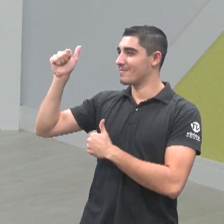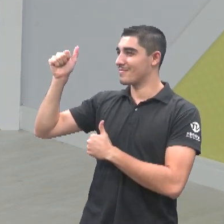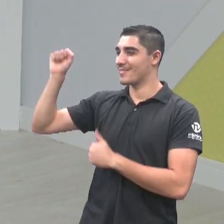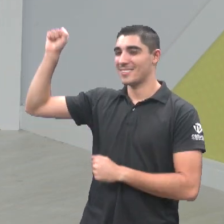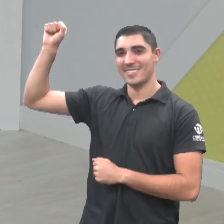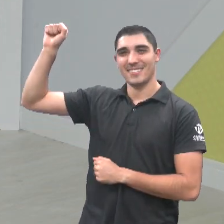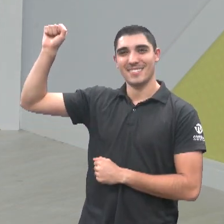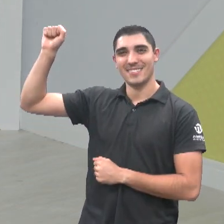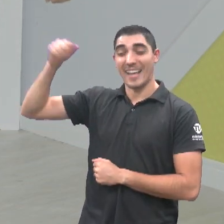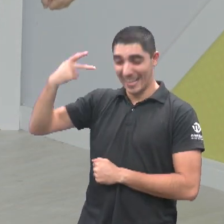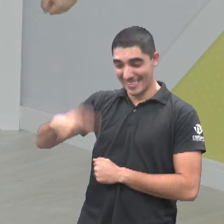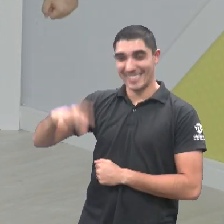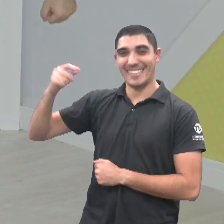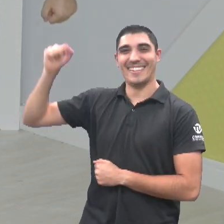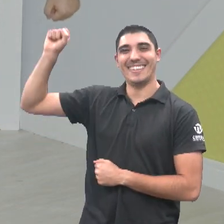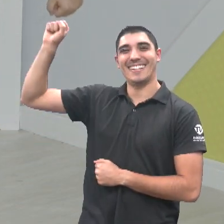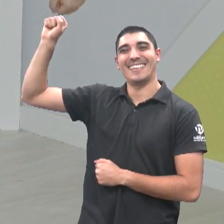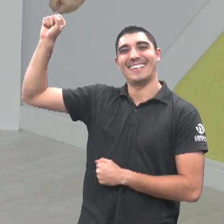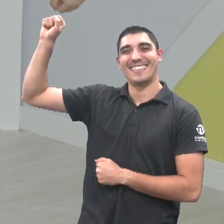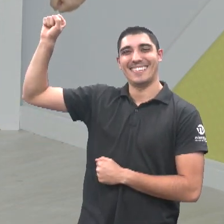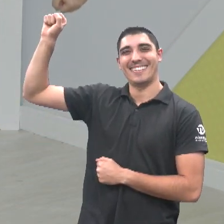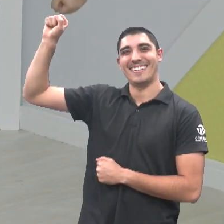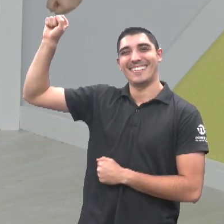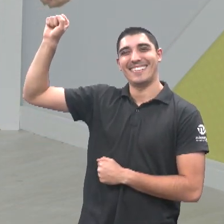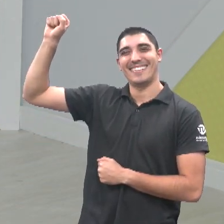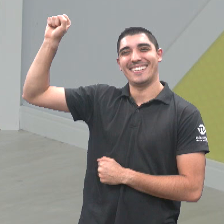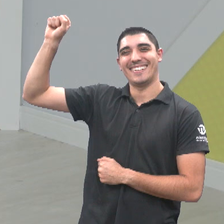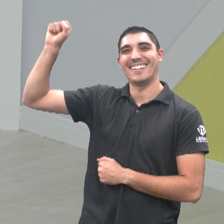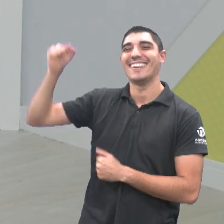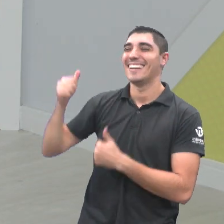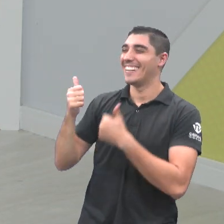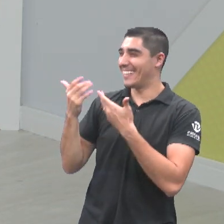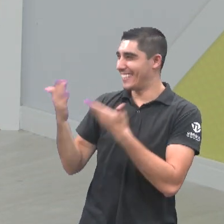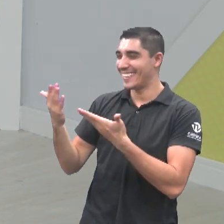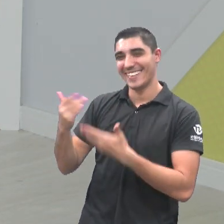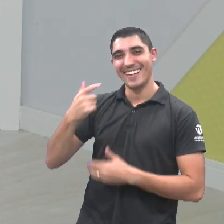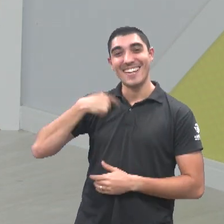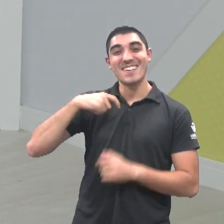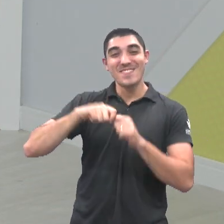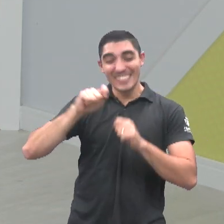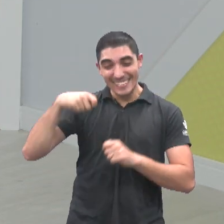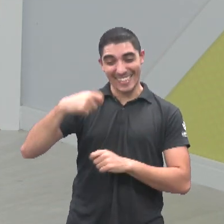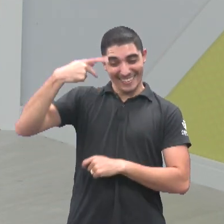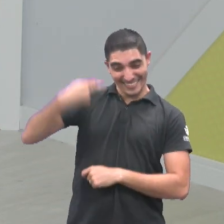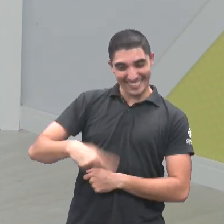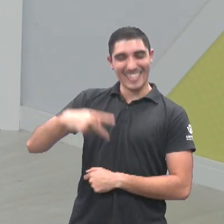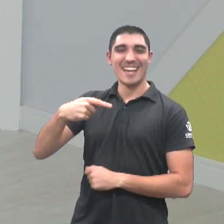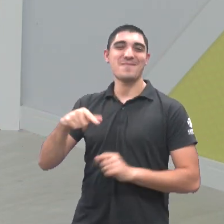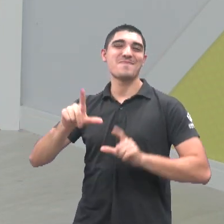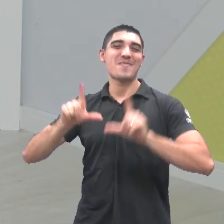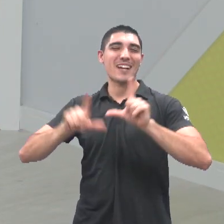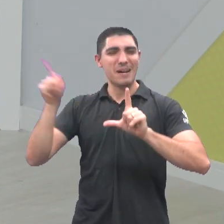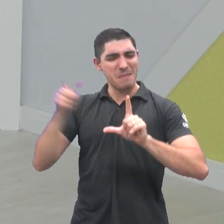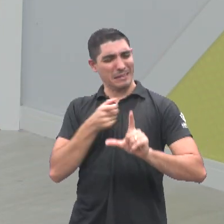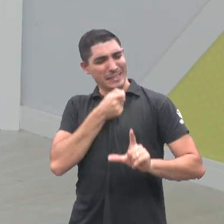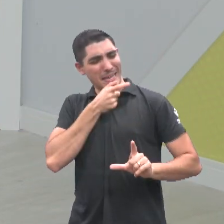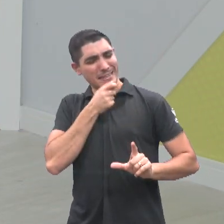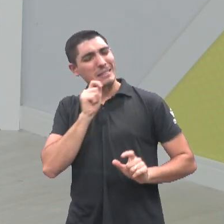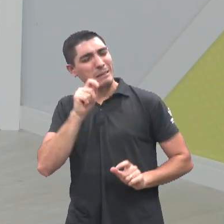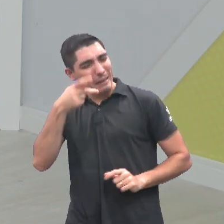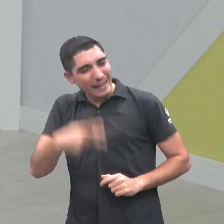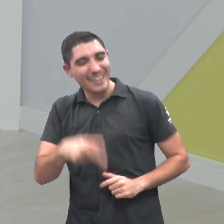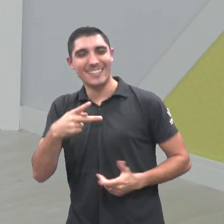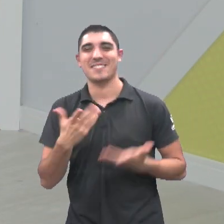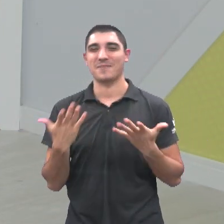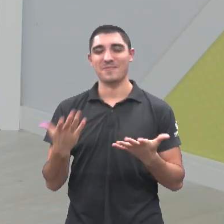que é? Você meteu... O Didi Mocó. O Didi Mocó aí, grande Luizão, sempre com a gente aqui no nosso Hora do